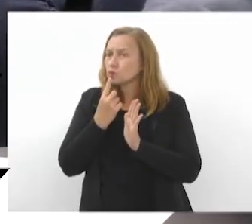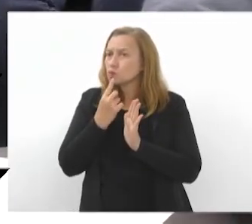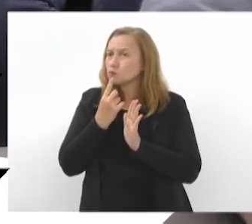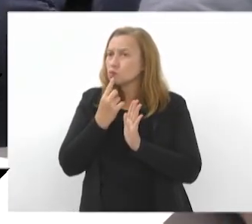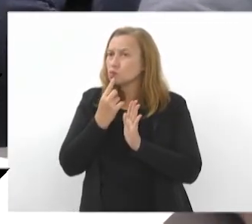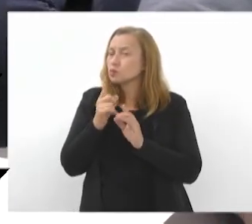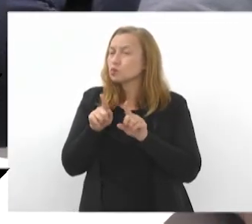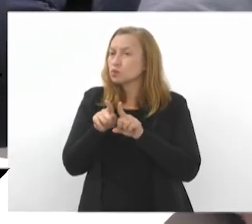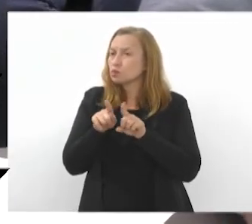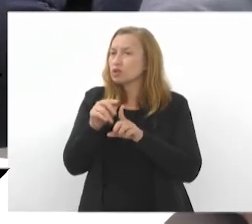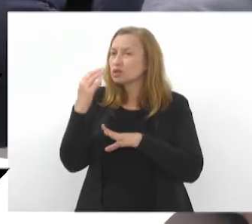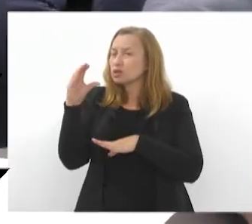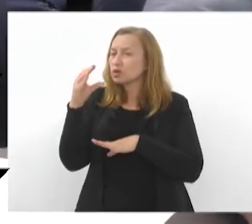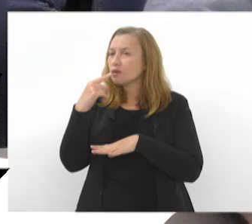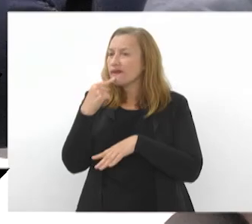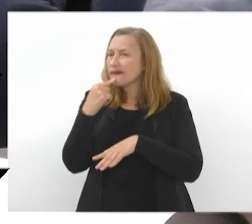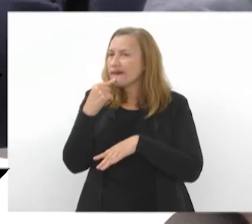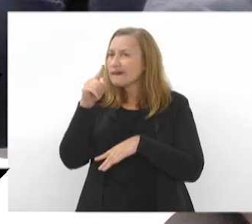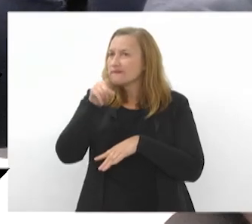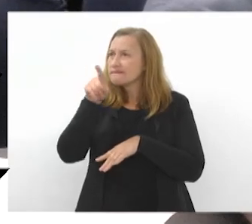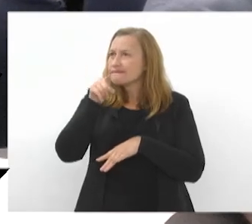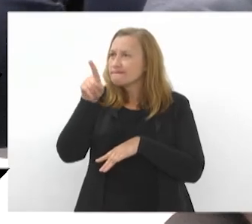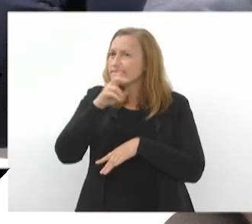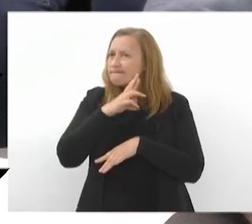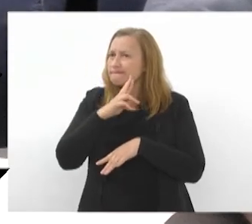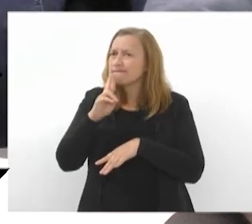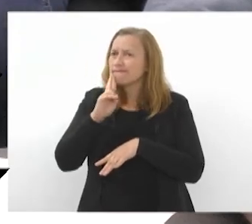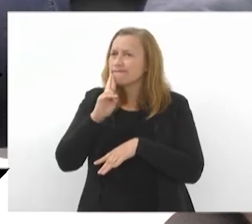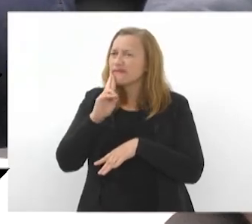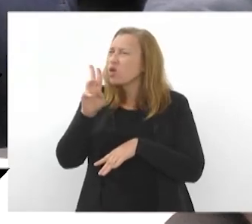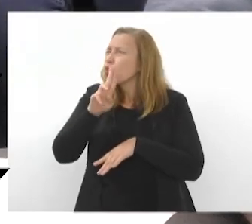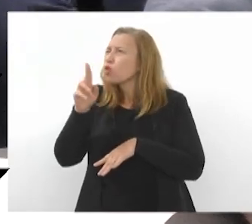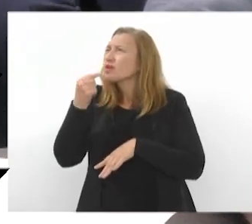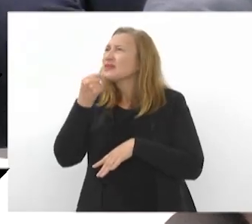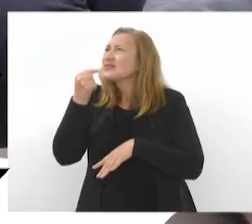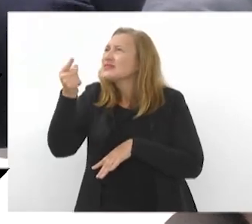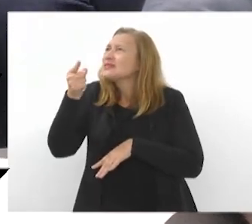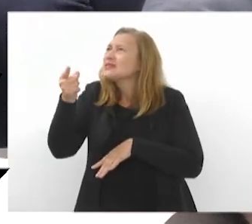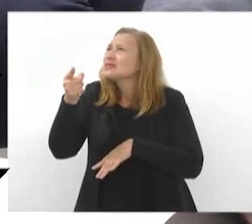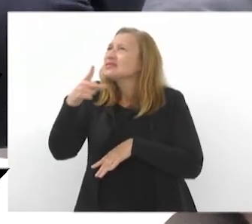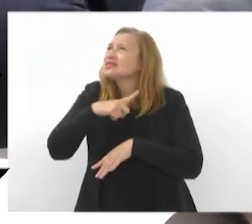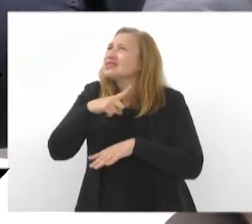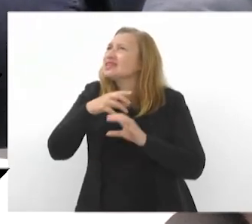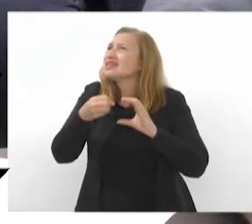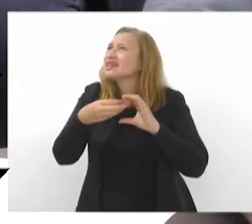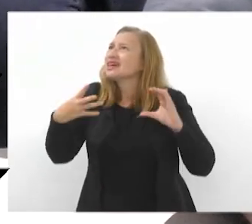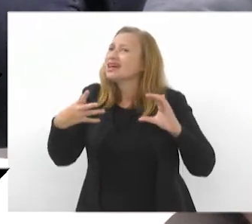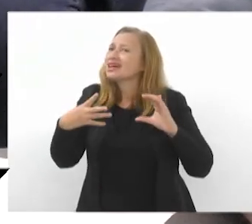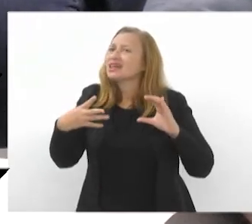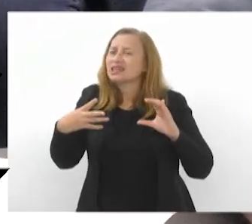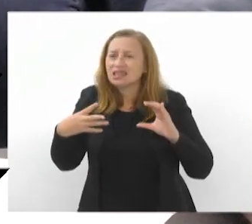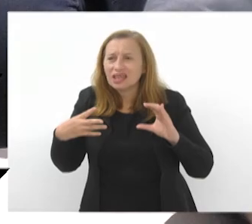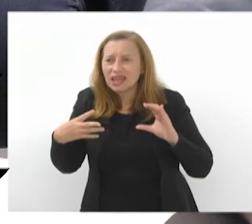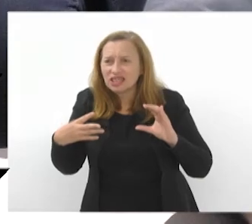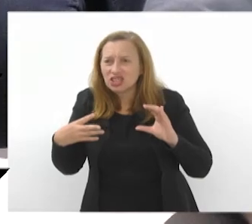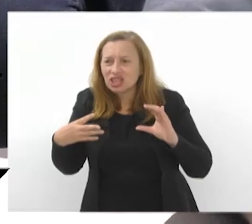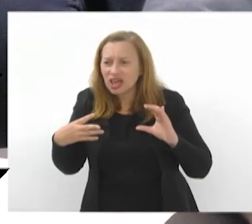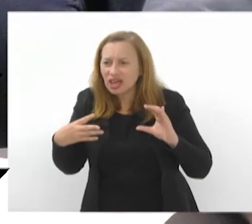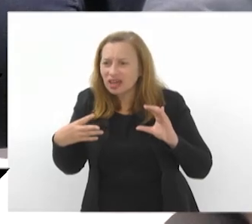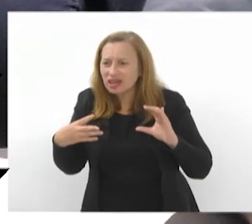também de Niterói, daquele restaurante que tinha características de relax, etc.